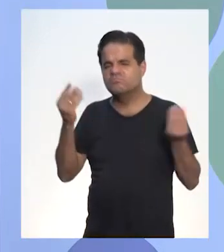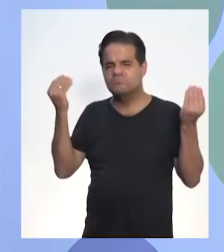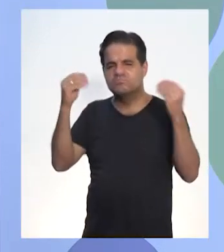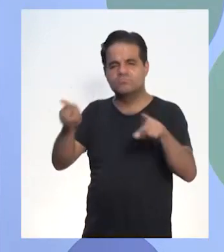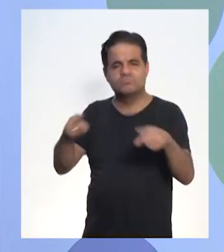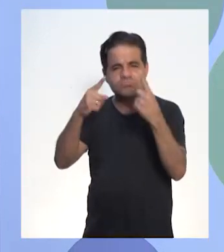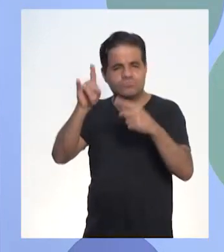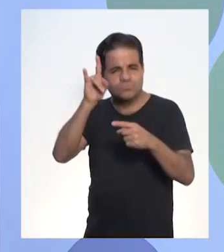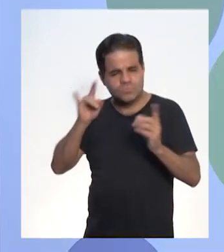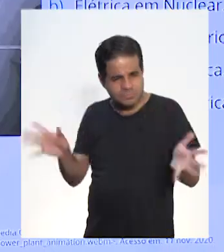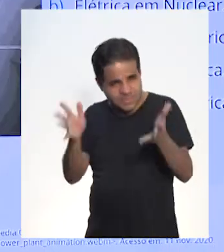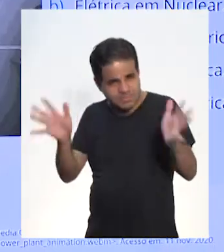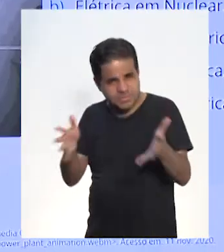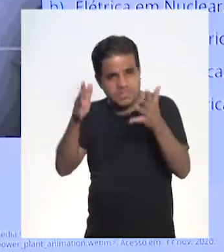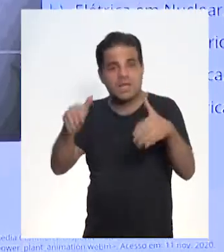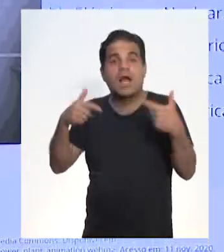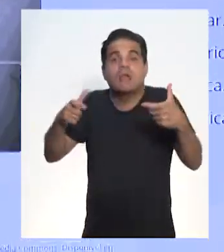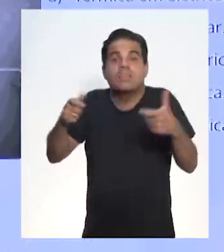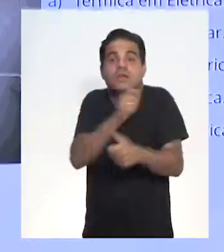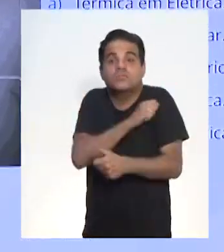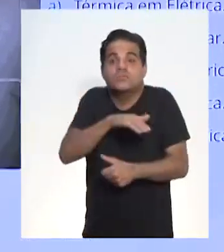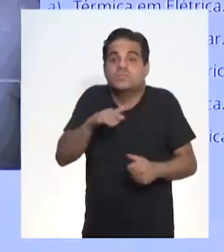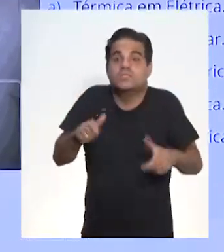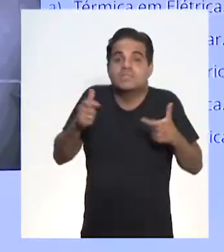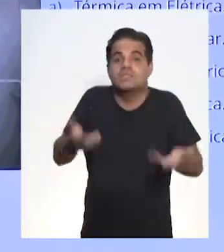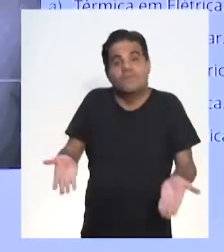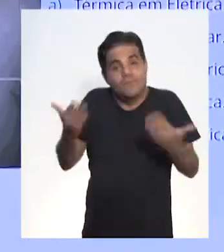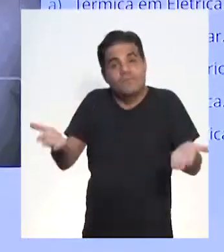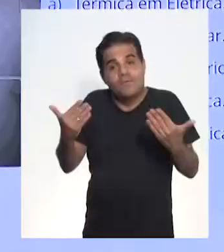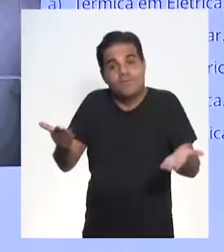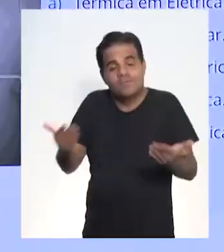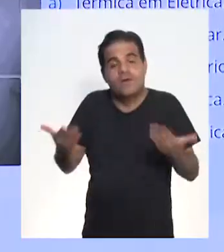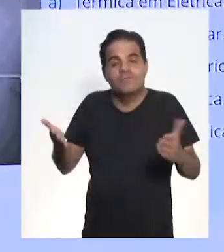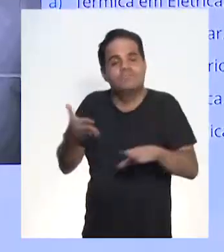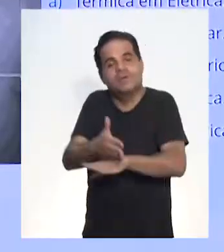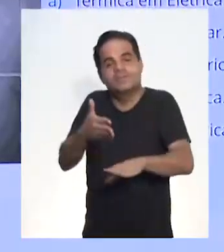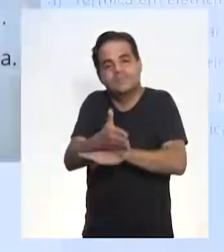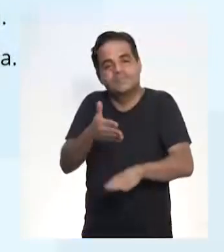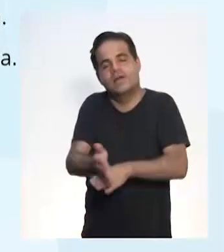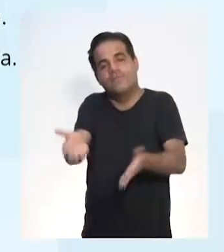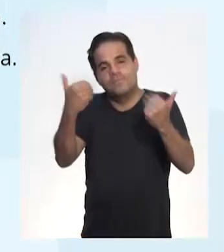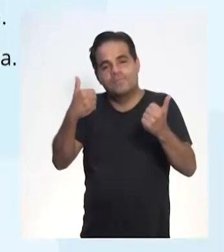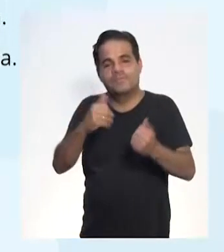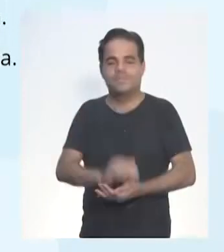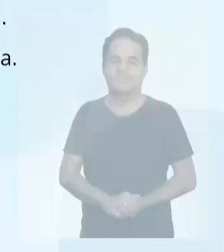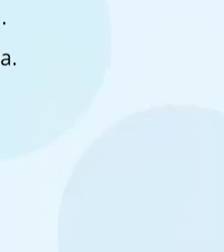para animar essa galera. Cadê os nossos estudantes, gente? Vamos lá, galera!